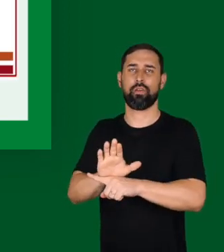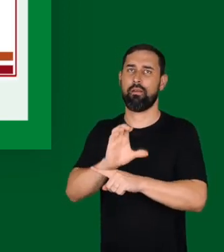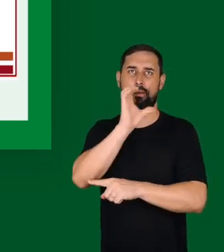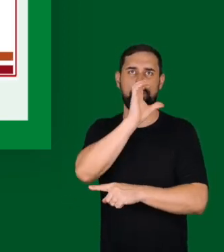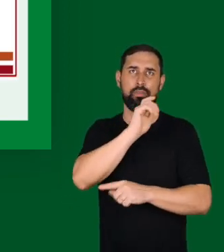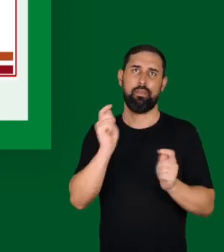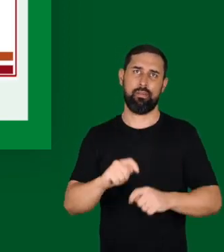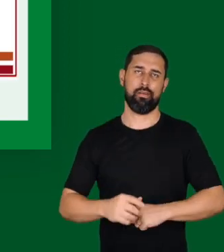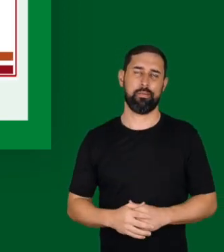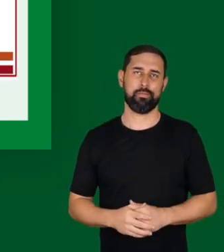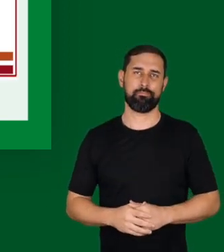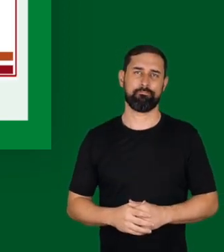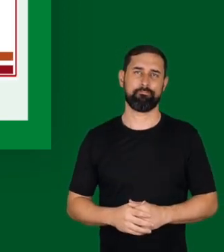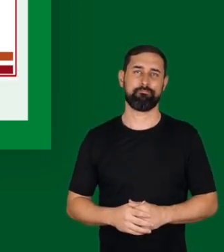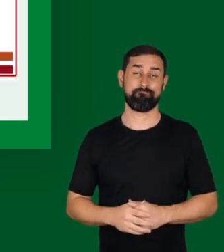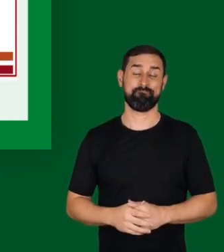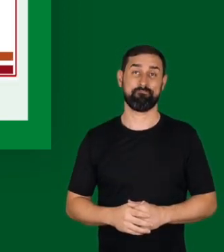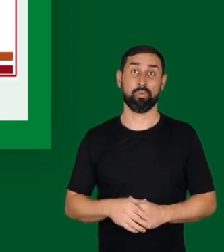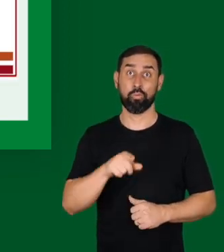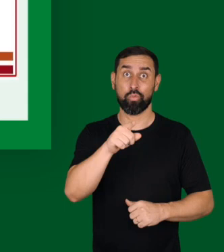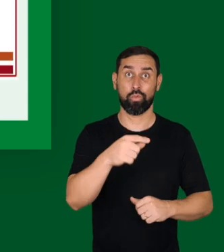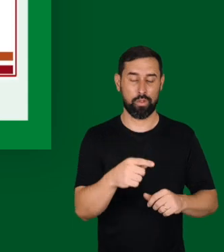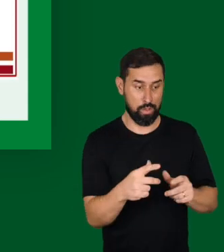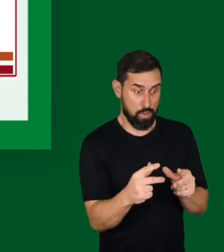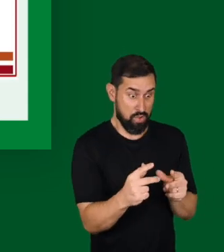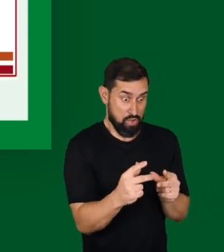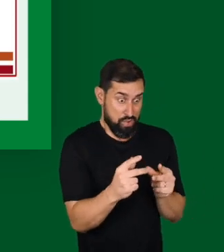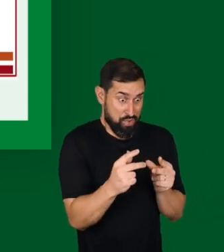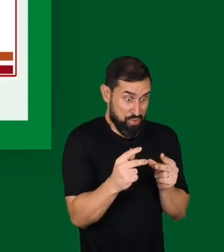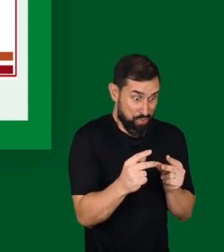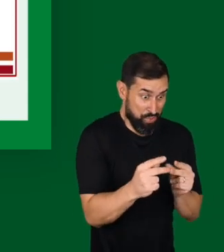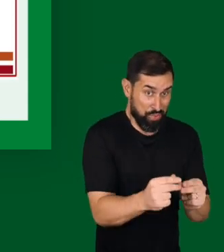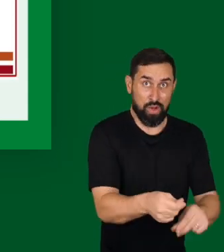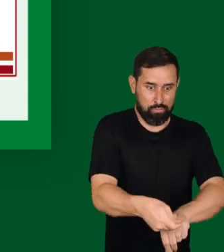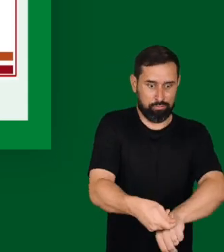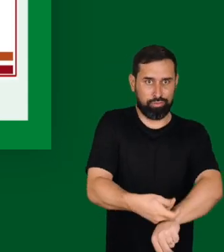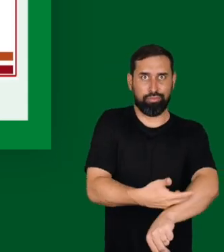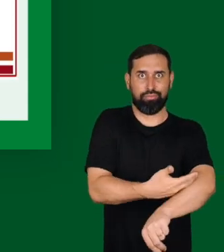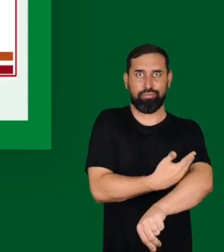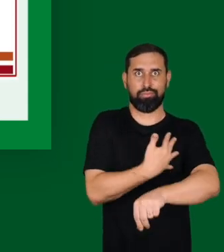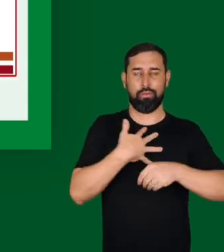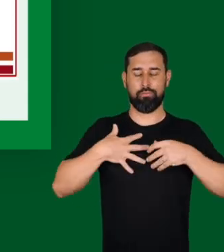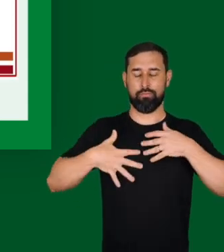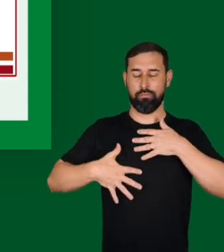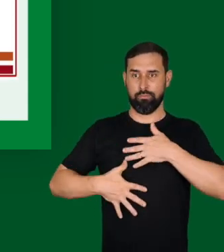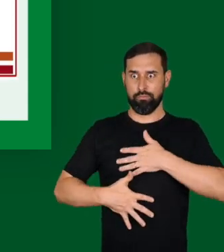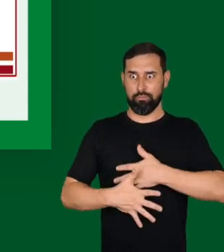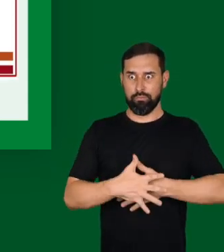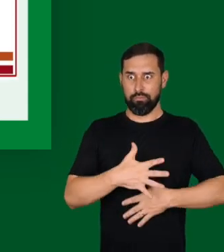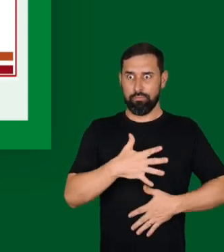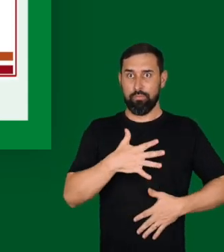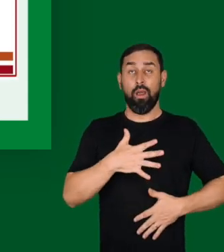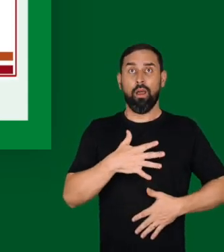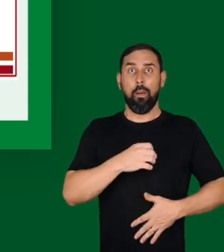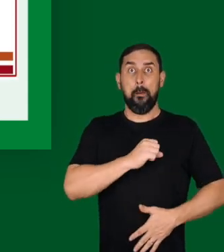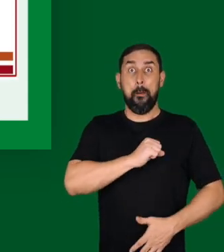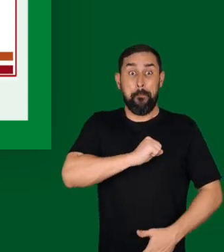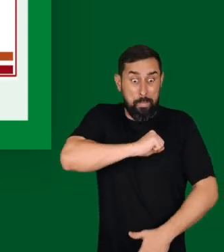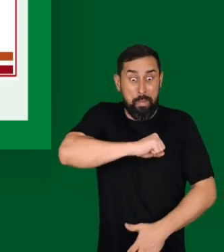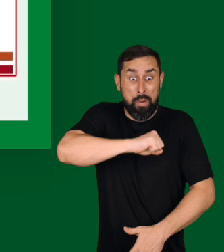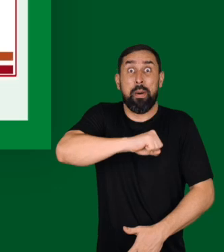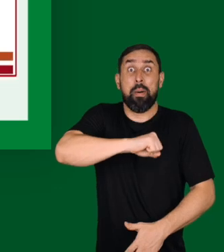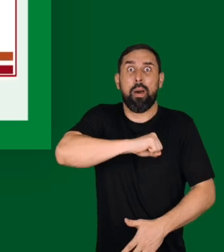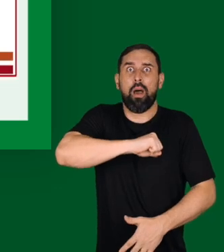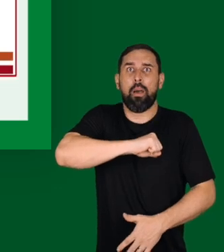sítio de ação. Então, quando você faz a adenosina, a sensação do paciente é uma sensação de morte mesmo. O que é que ela